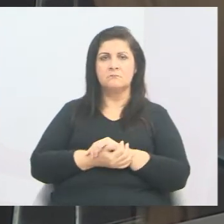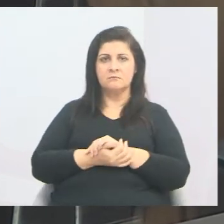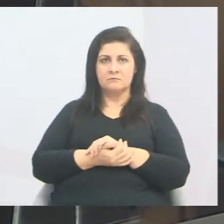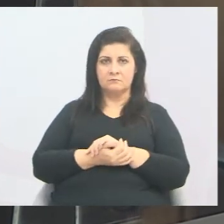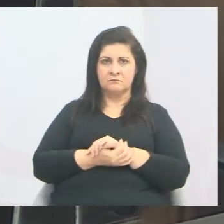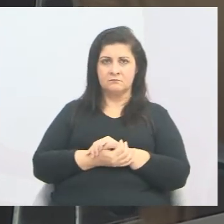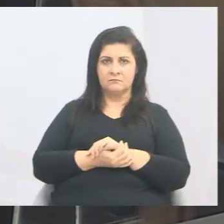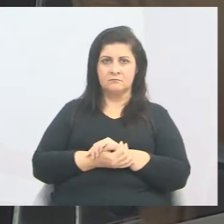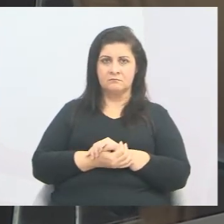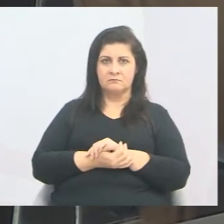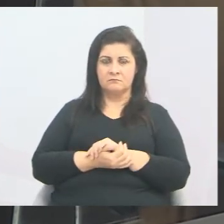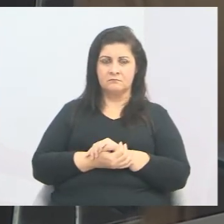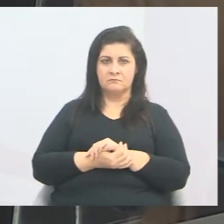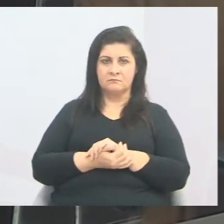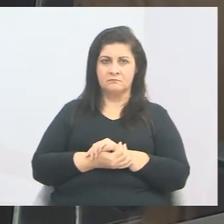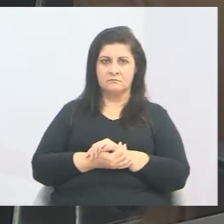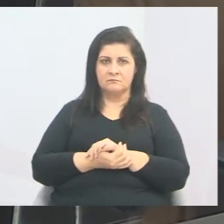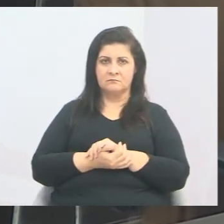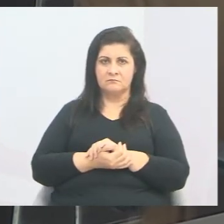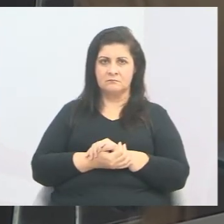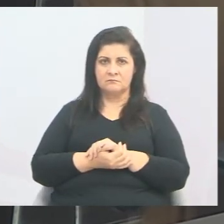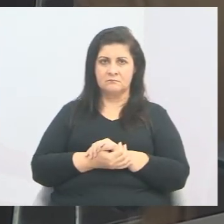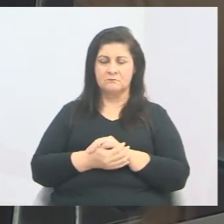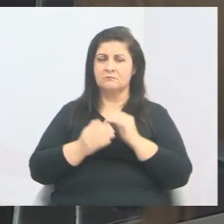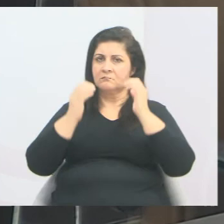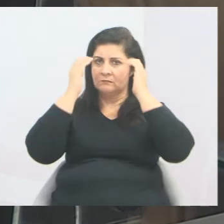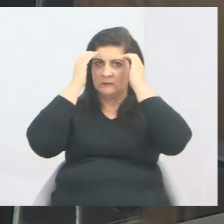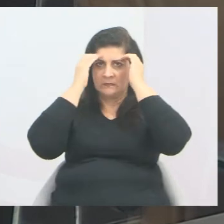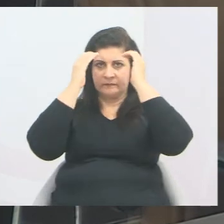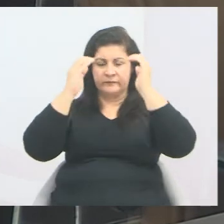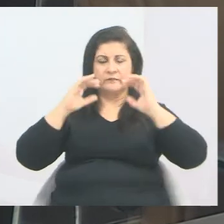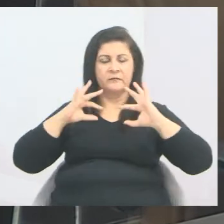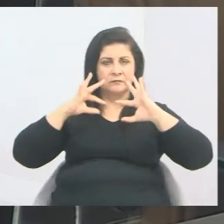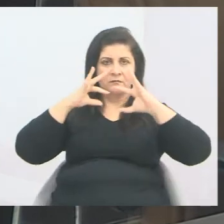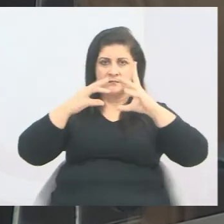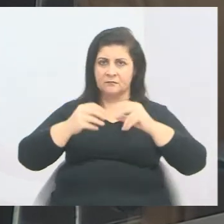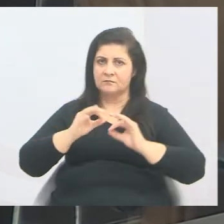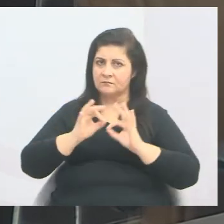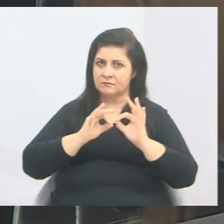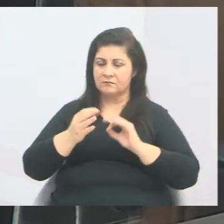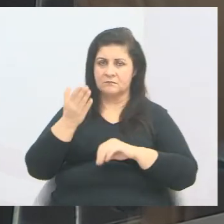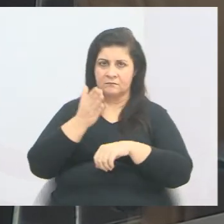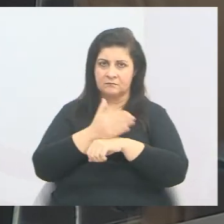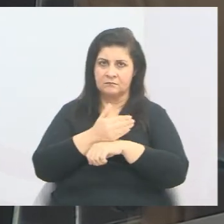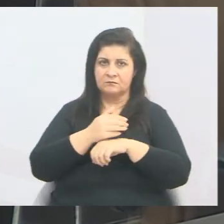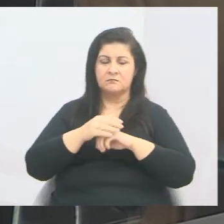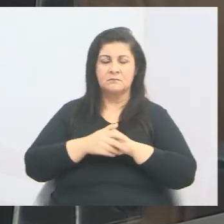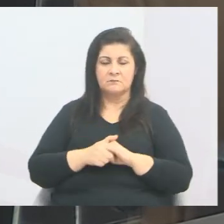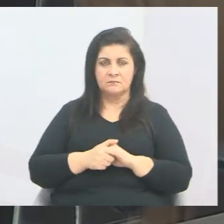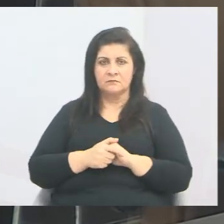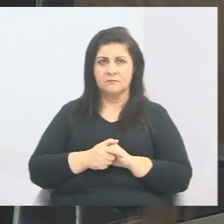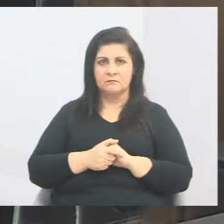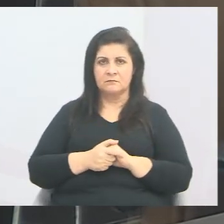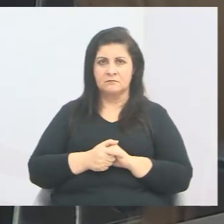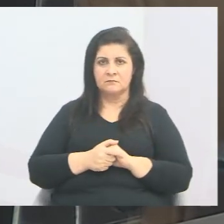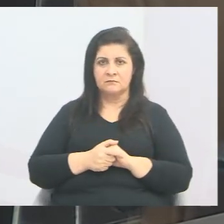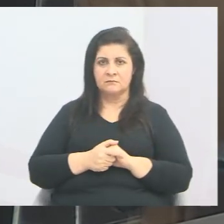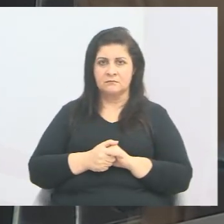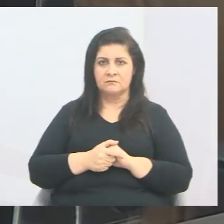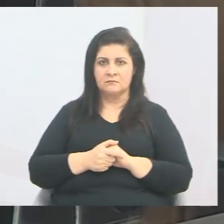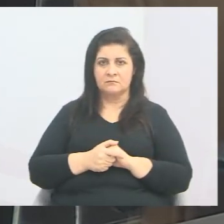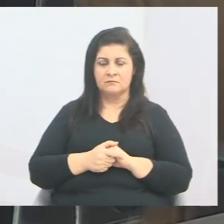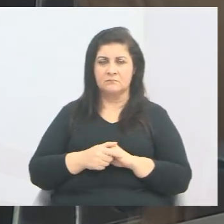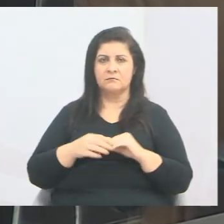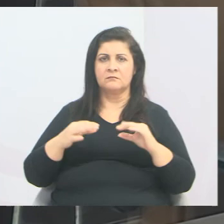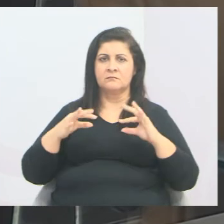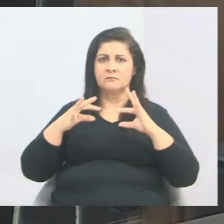não deixando de ser cumprido aquilo que foi predestinado, e mesmo com todos